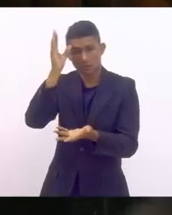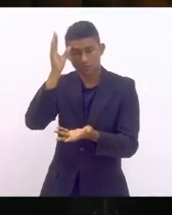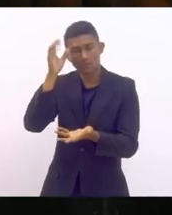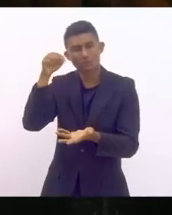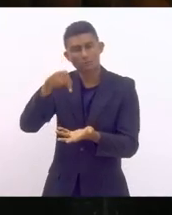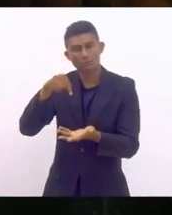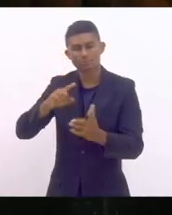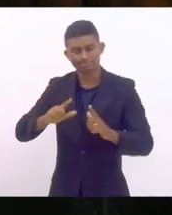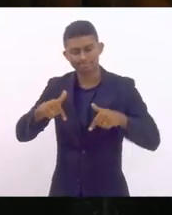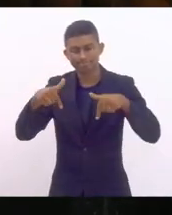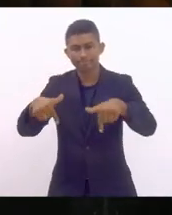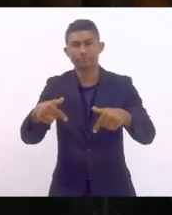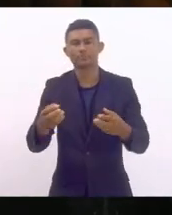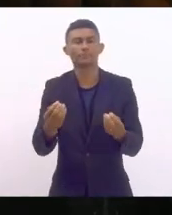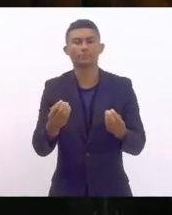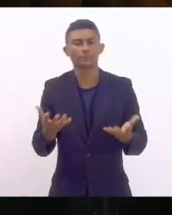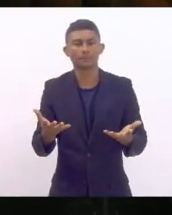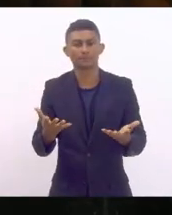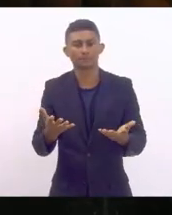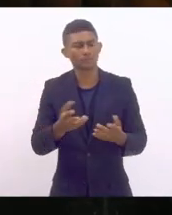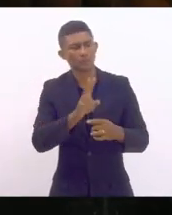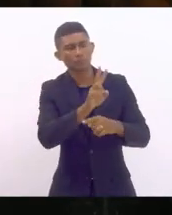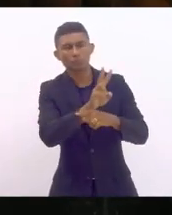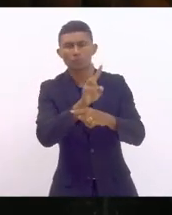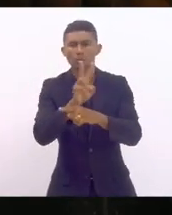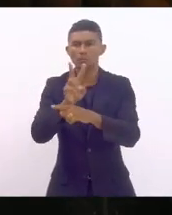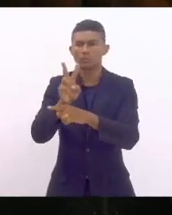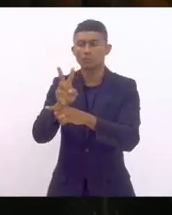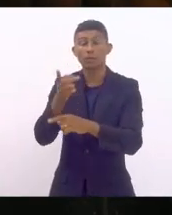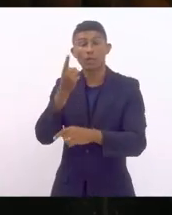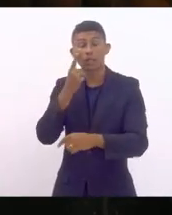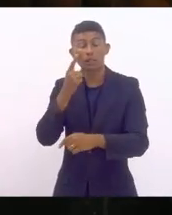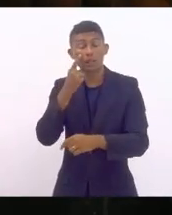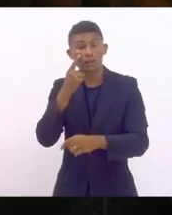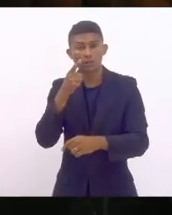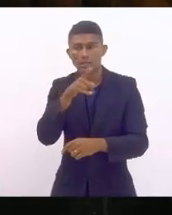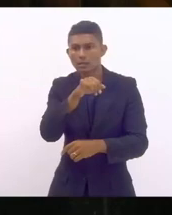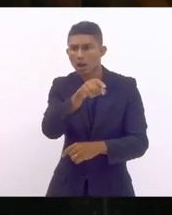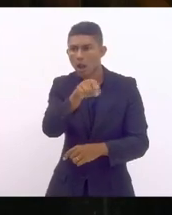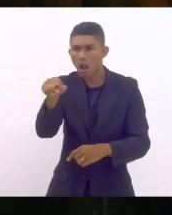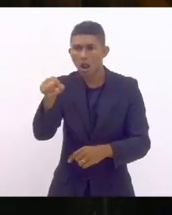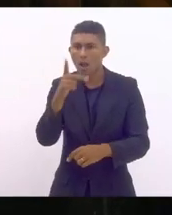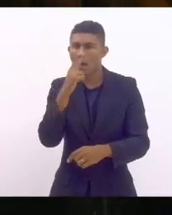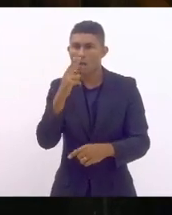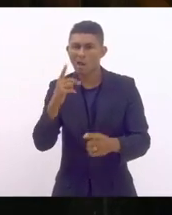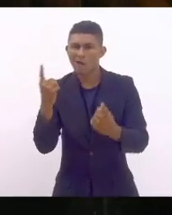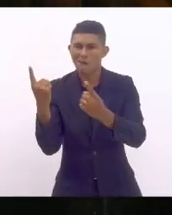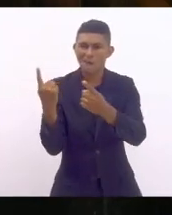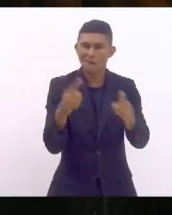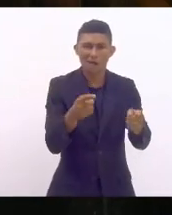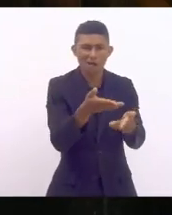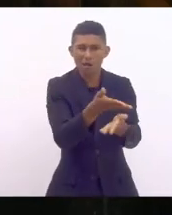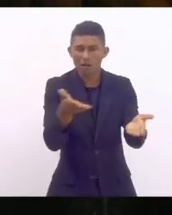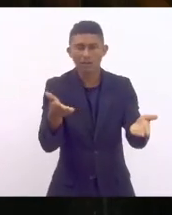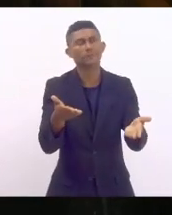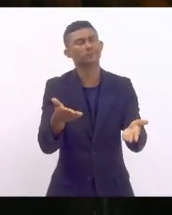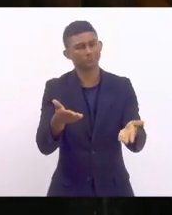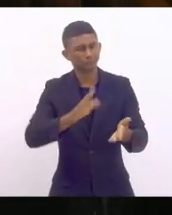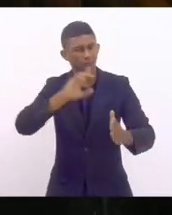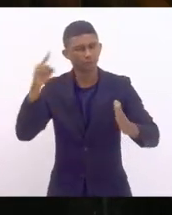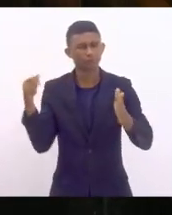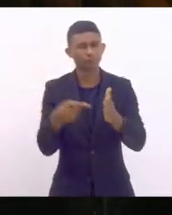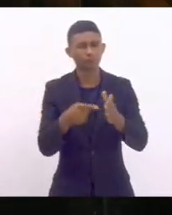mobiliza para monitorar e denunciar políticas e práticas de perseguição ideológica reitores professores